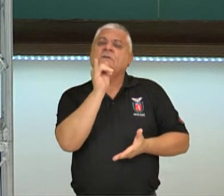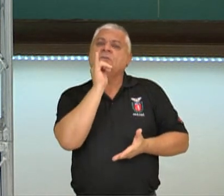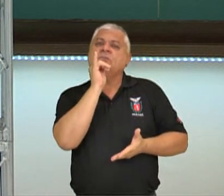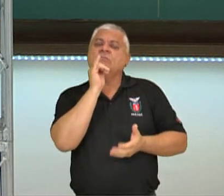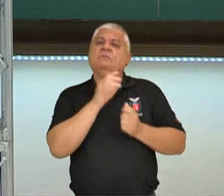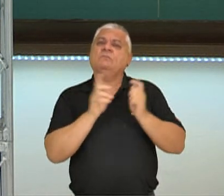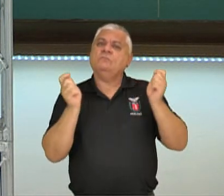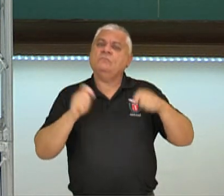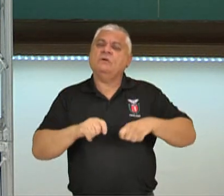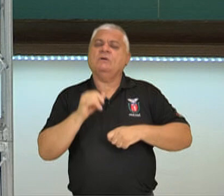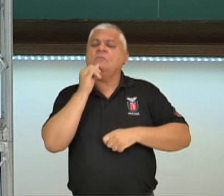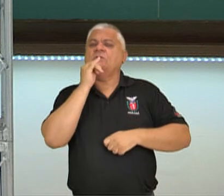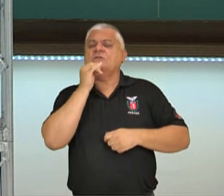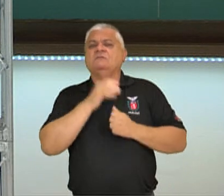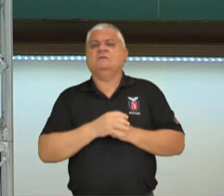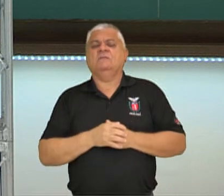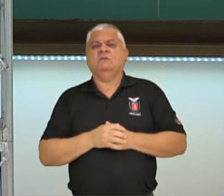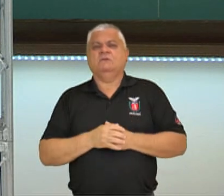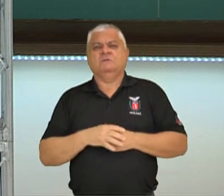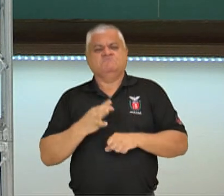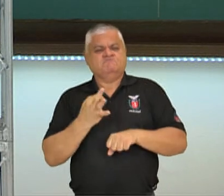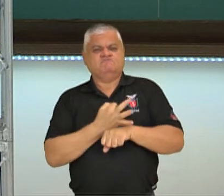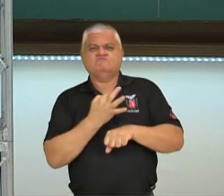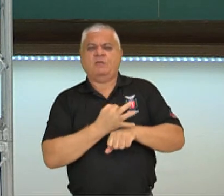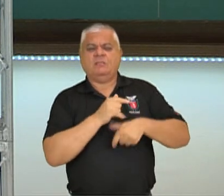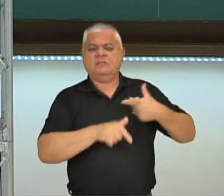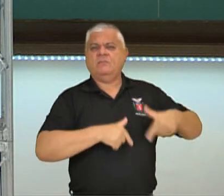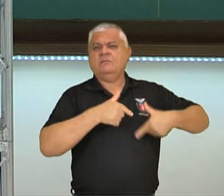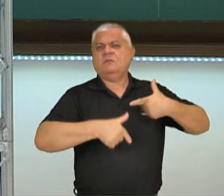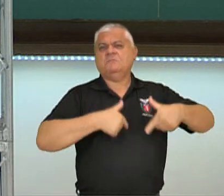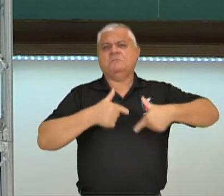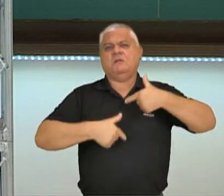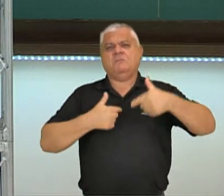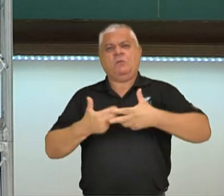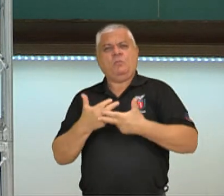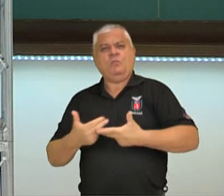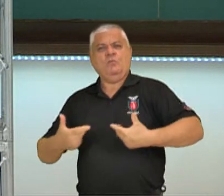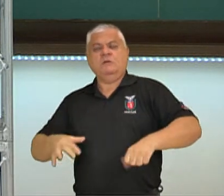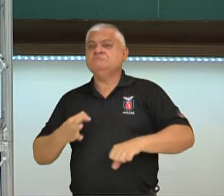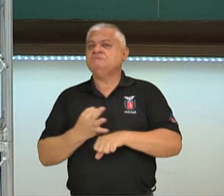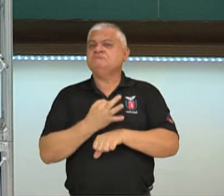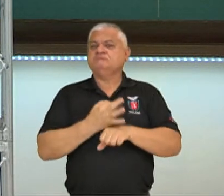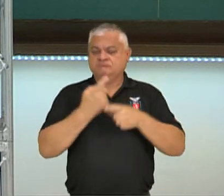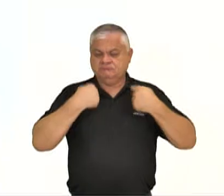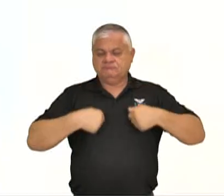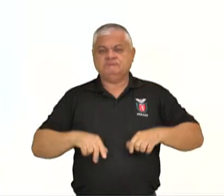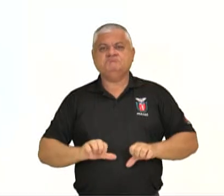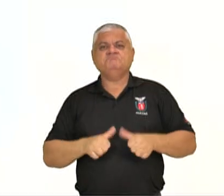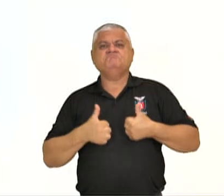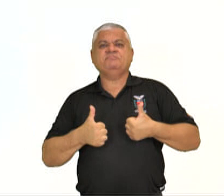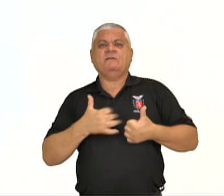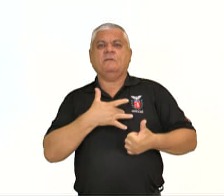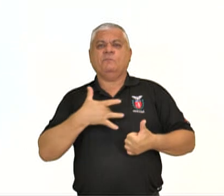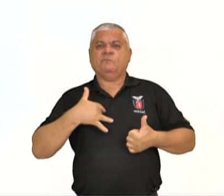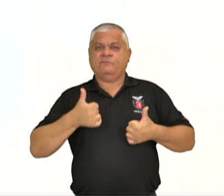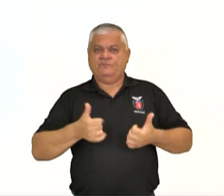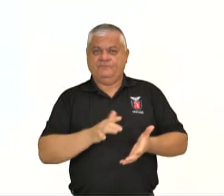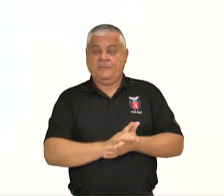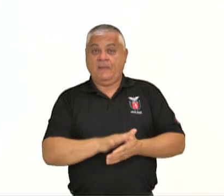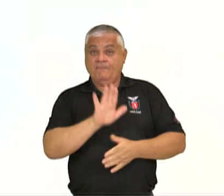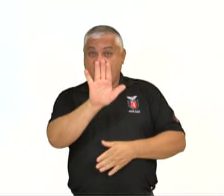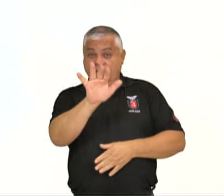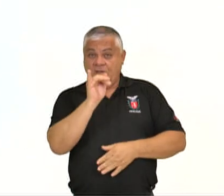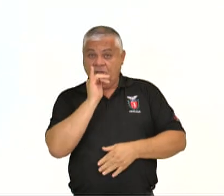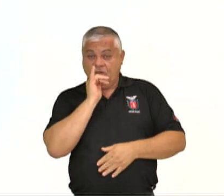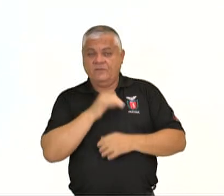possa aguentar melhor as suas tarefas diárias, tá? Então, olha só, a resistência,